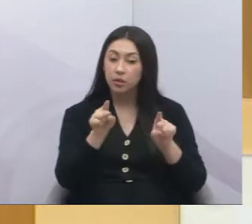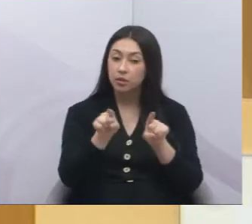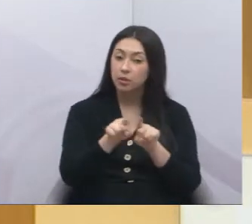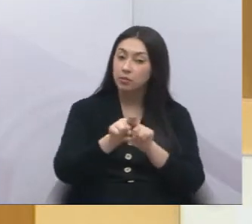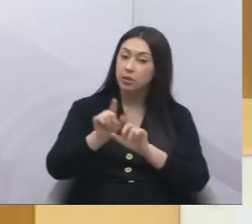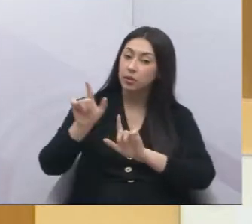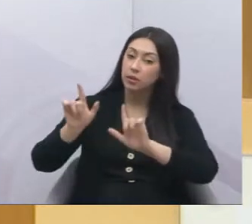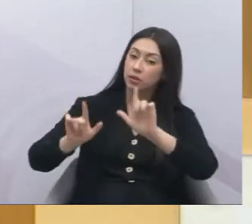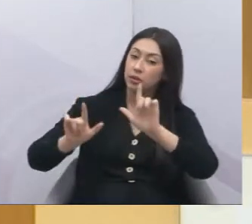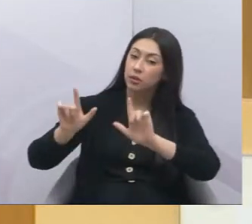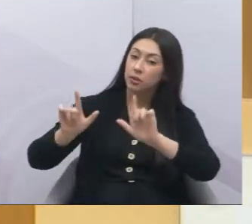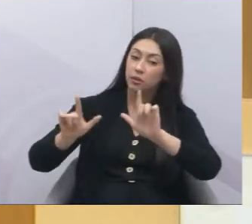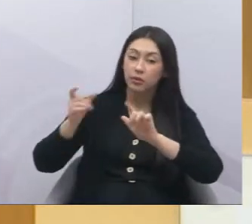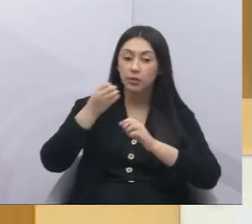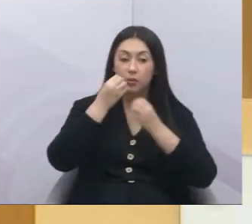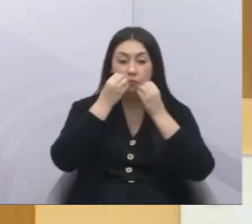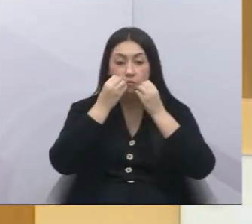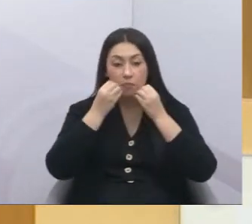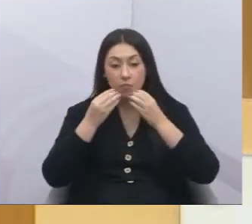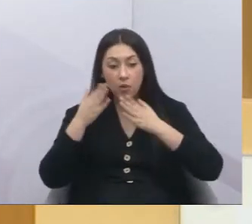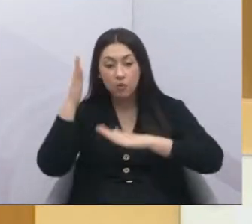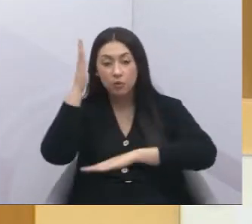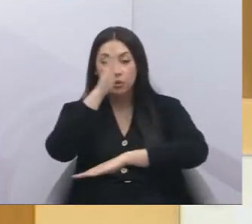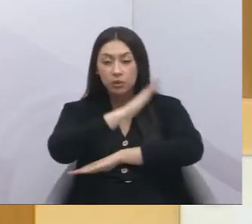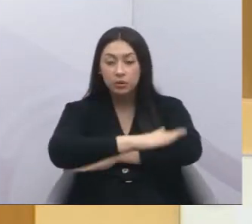telespectadores, boa tarde.